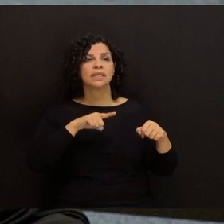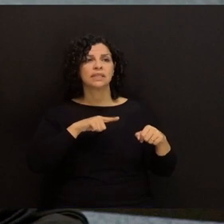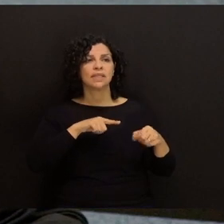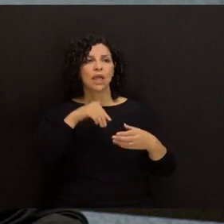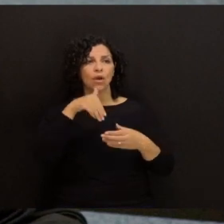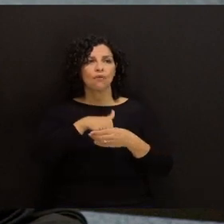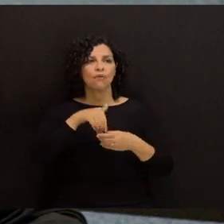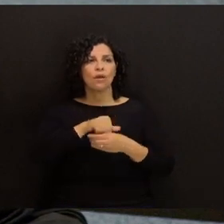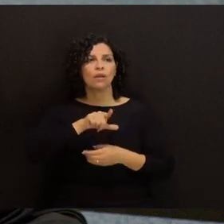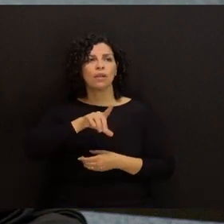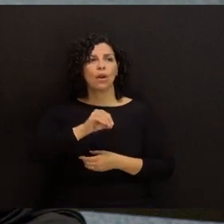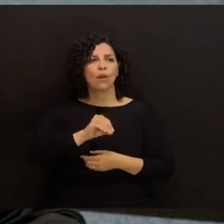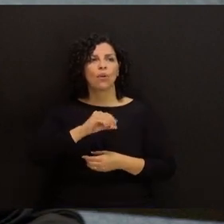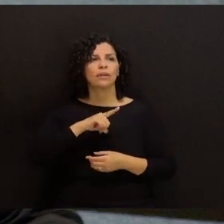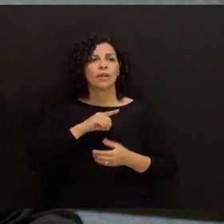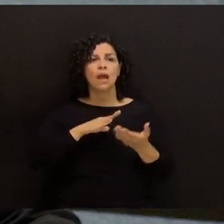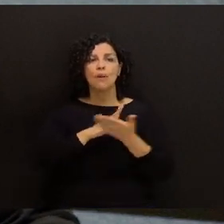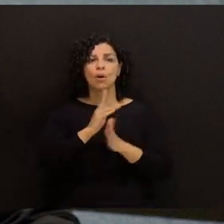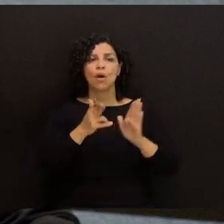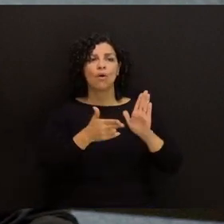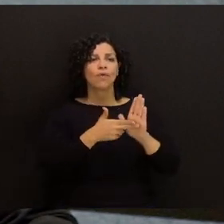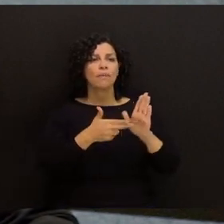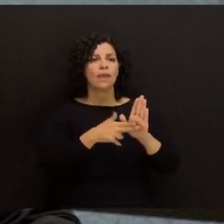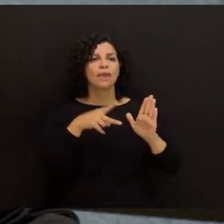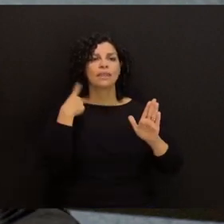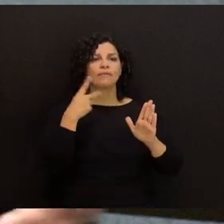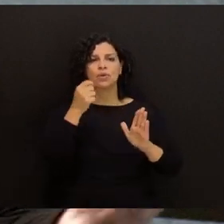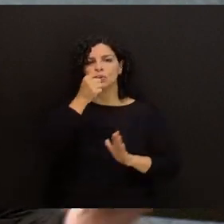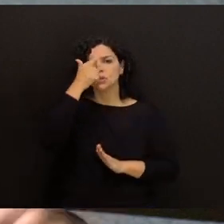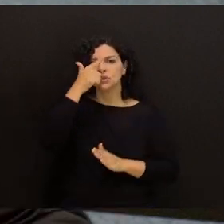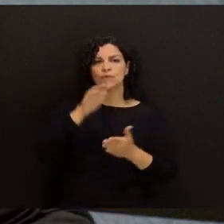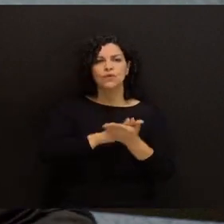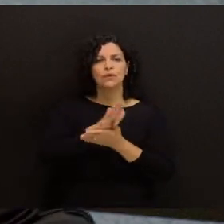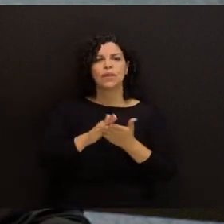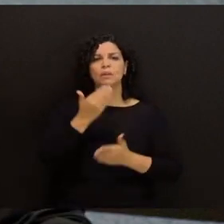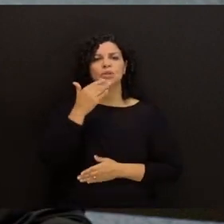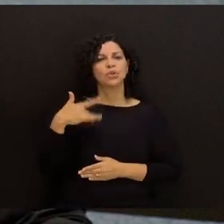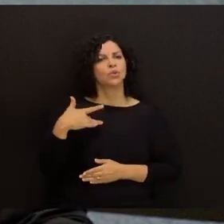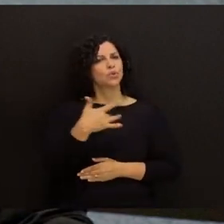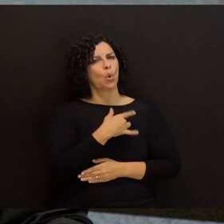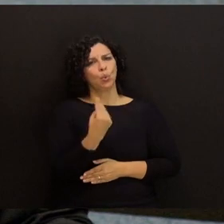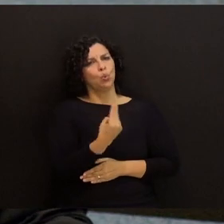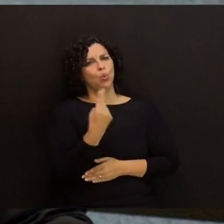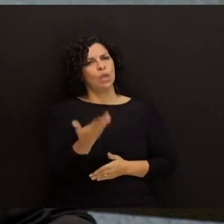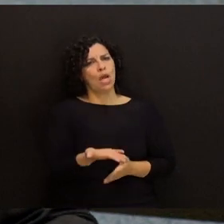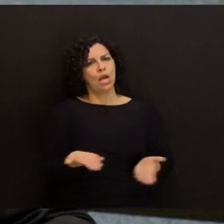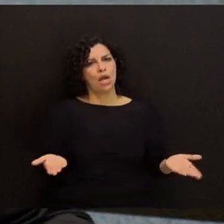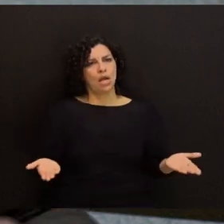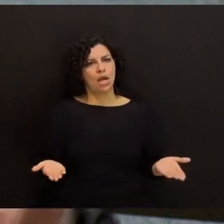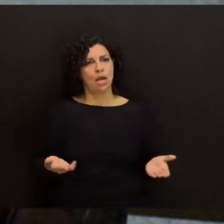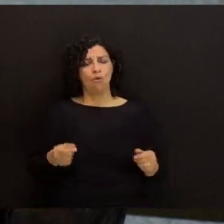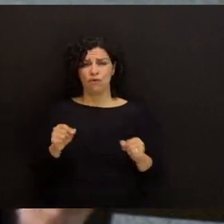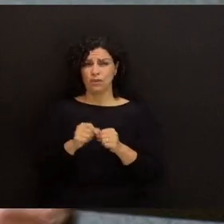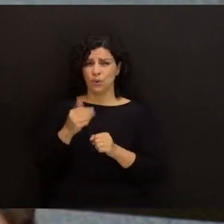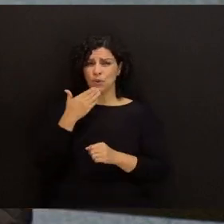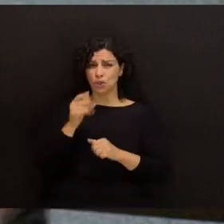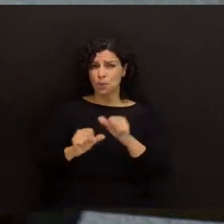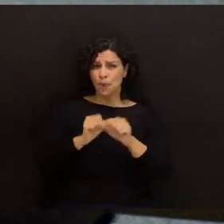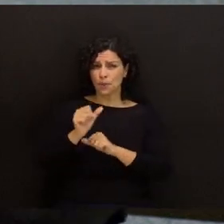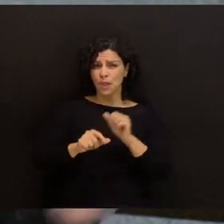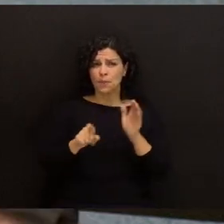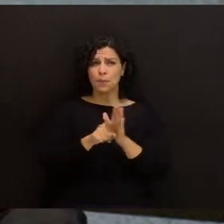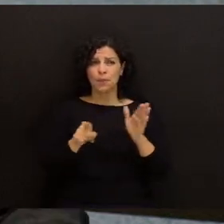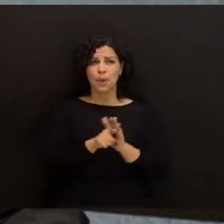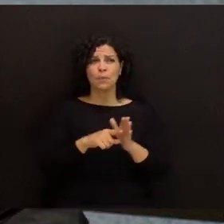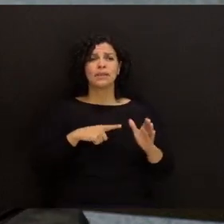a lua sem aprovar as emendas do vereador Silvio Santos está pedindo saúde Imagine se vocês colocarem menos pedindo para ter uma clínica